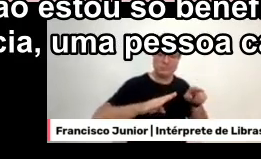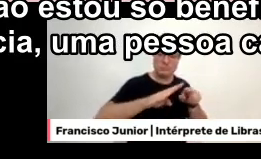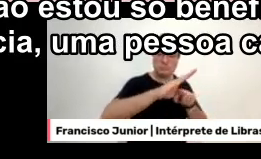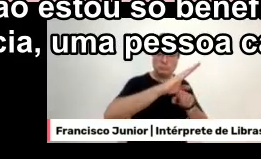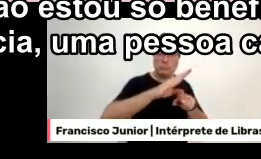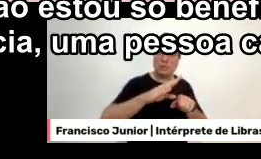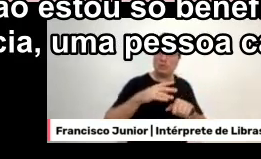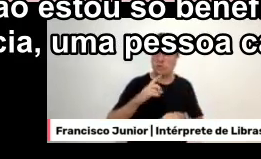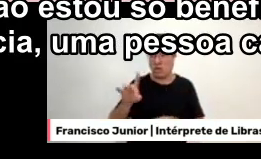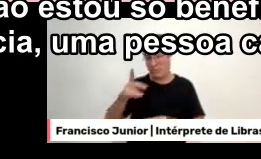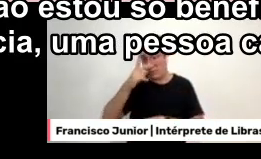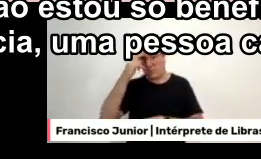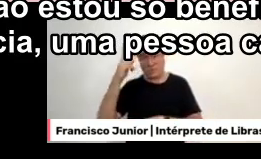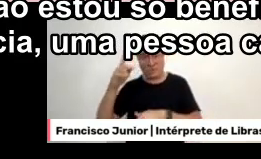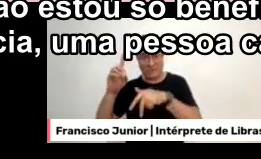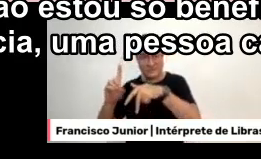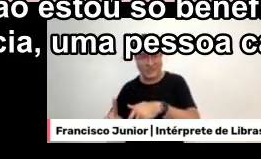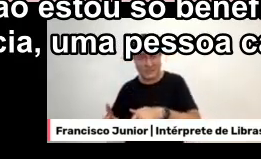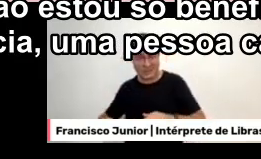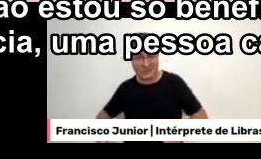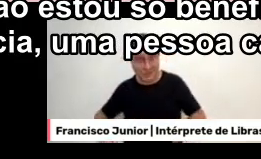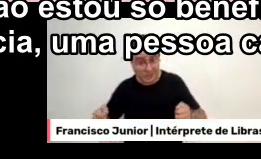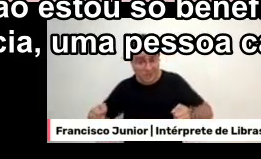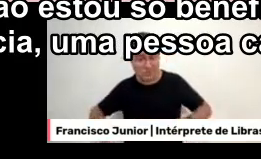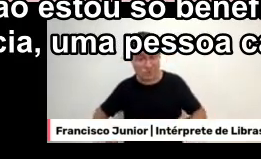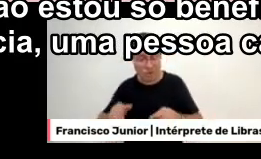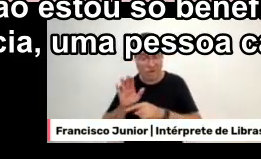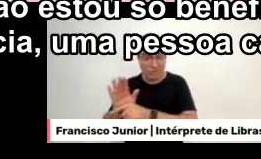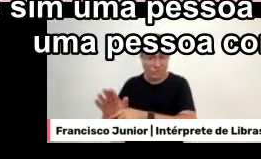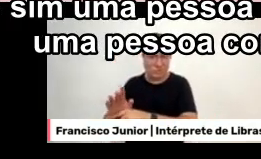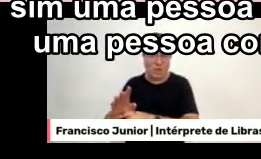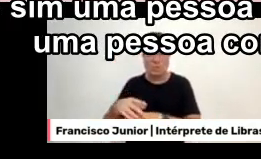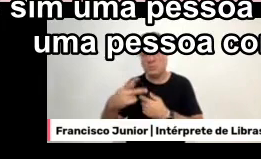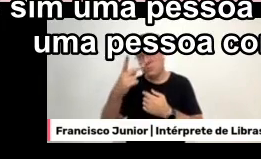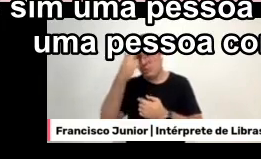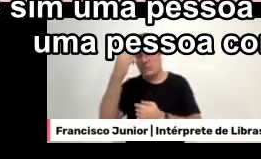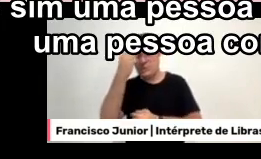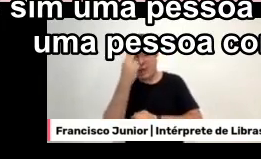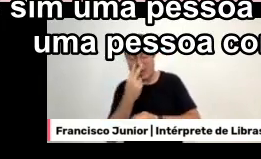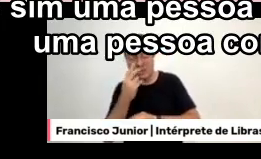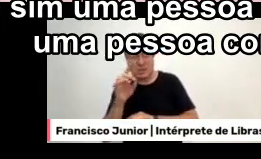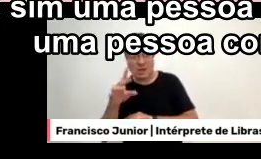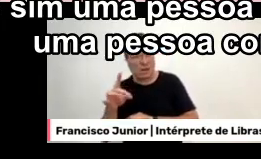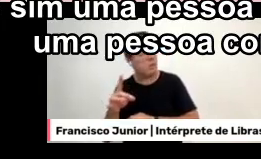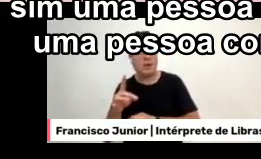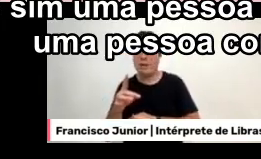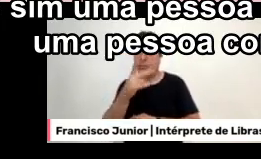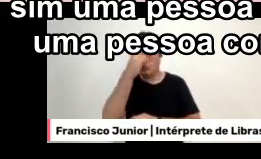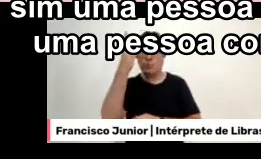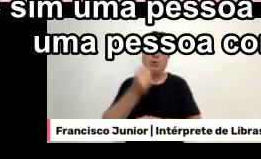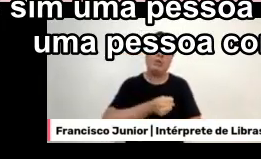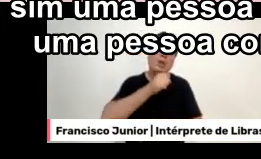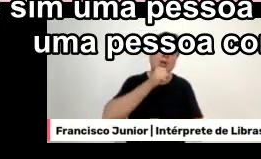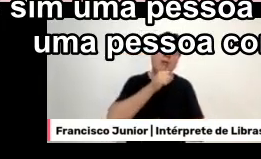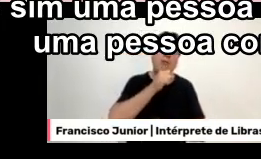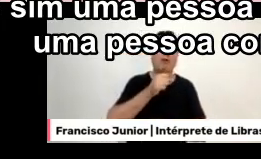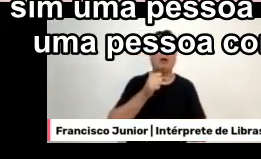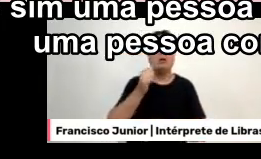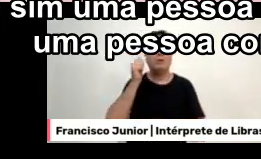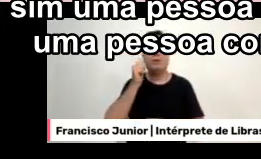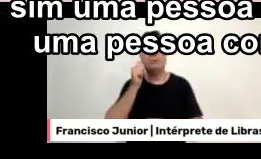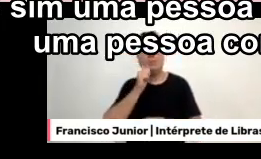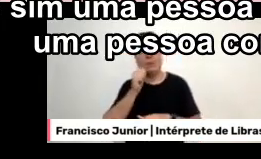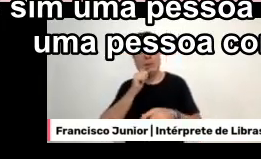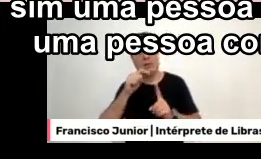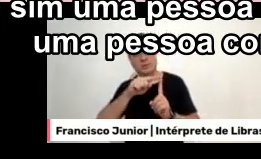uma pessoa com deficiência, com uma pessoa cadeirante, uma pessoa cega, e sim uma pessoa idosa, uma gestante, uma pessoa